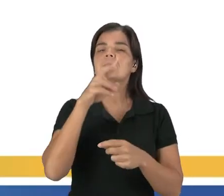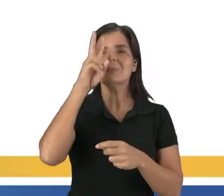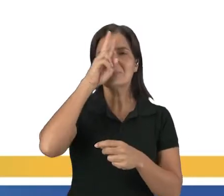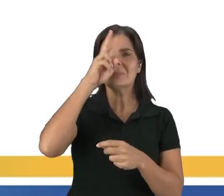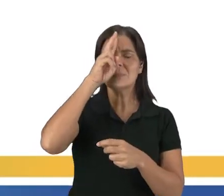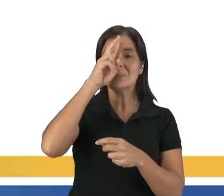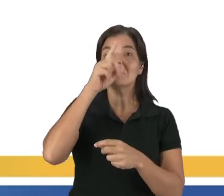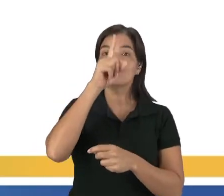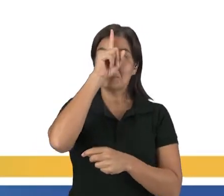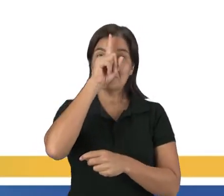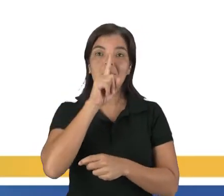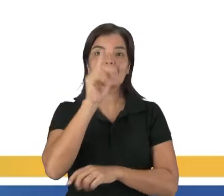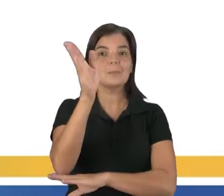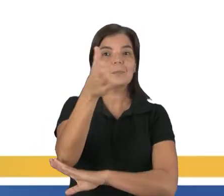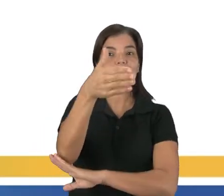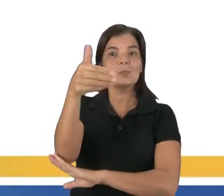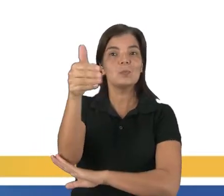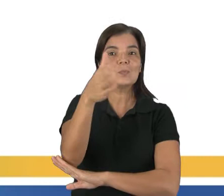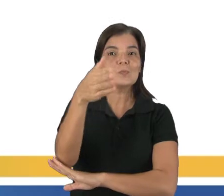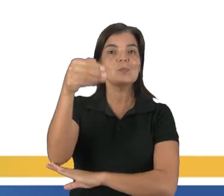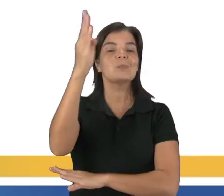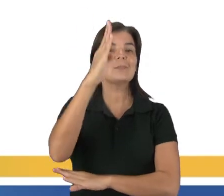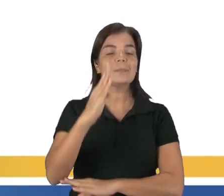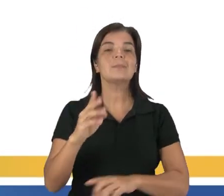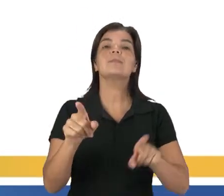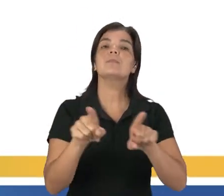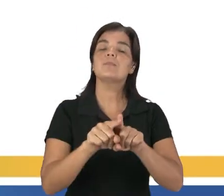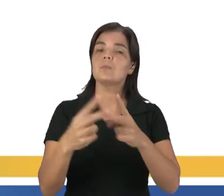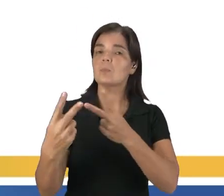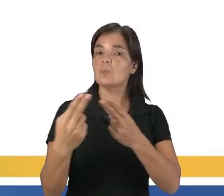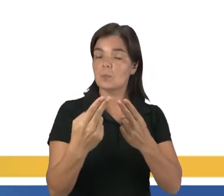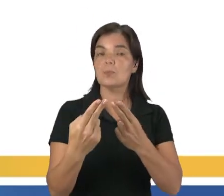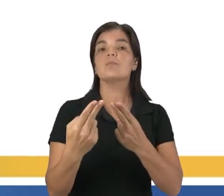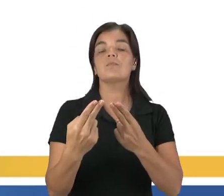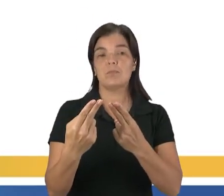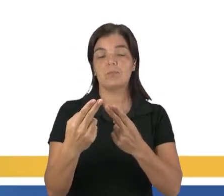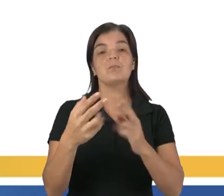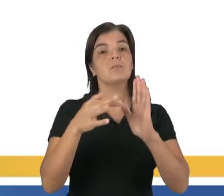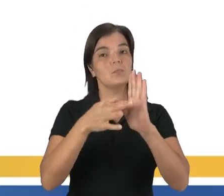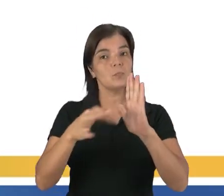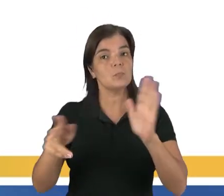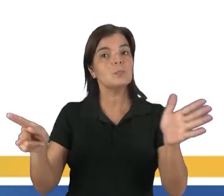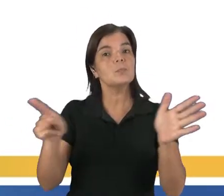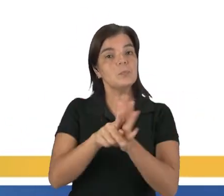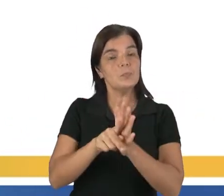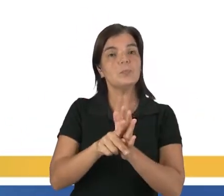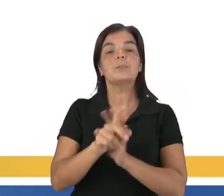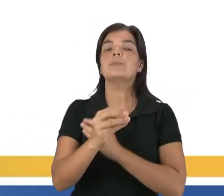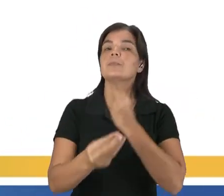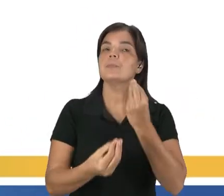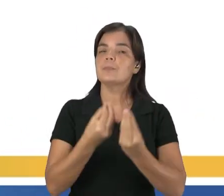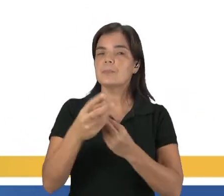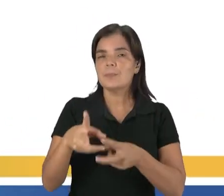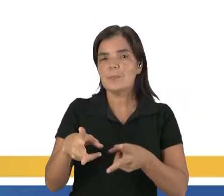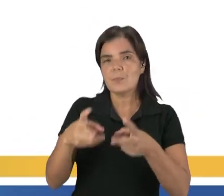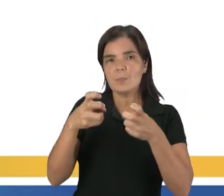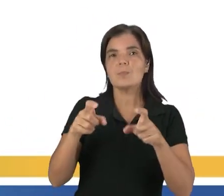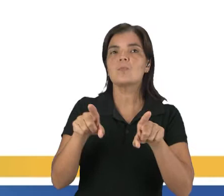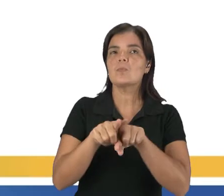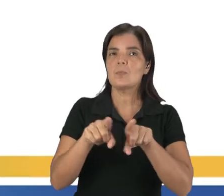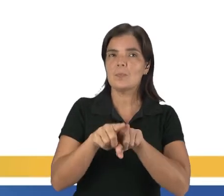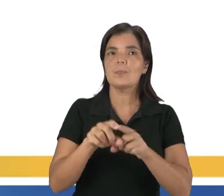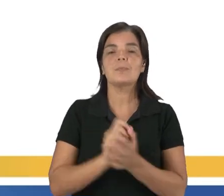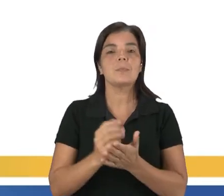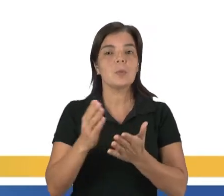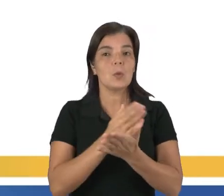Brasil. Então, como ele tem todos os lados iguais, tem uma forma específica de resolver. Você percebe que ele tem